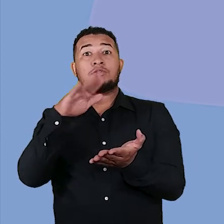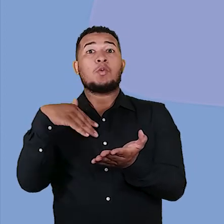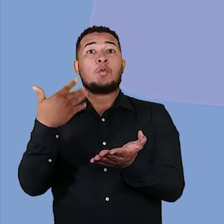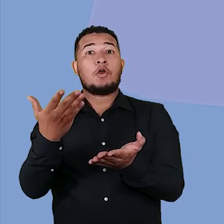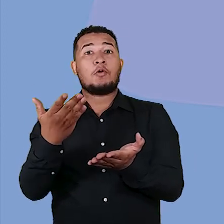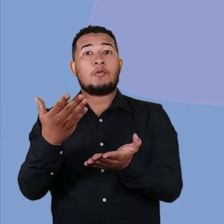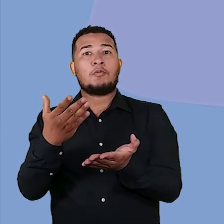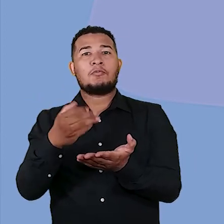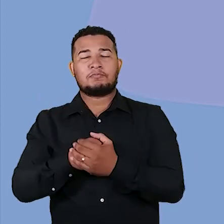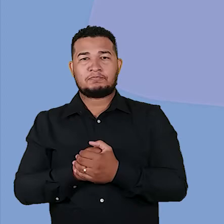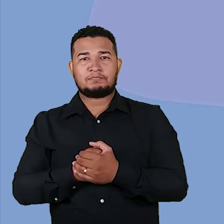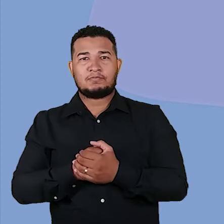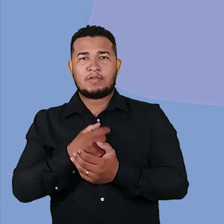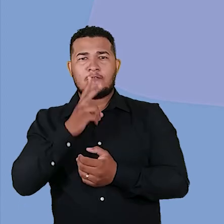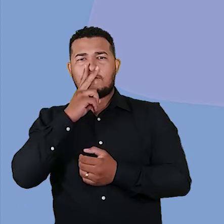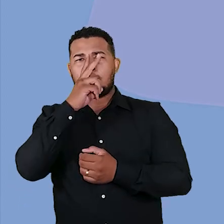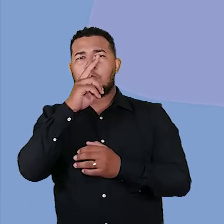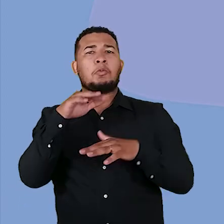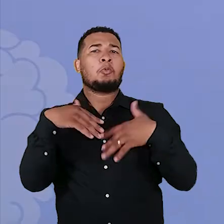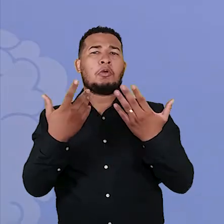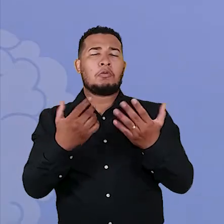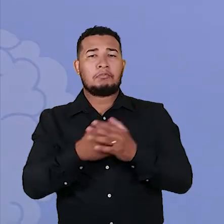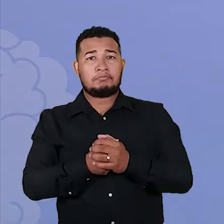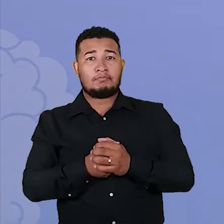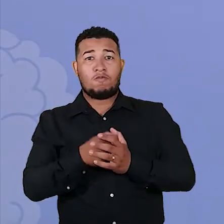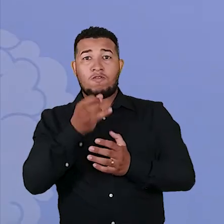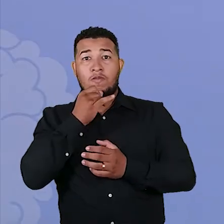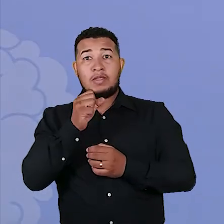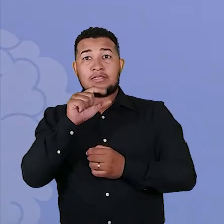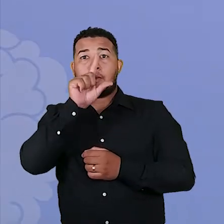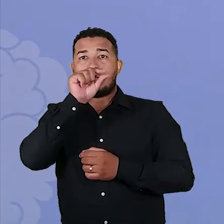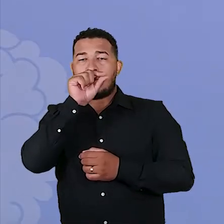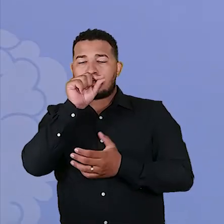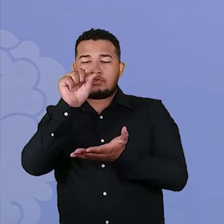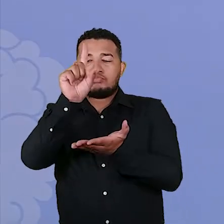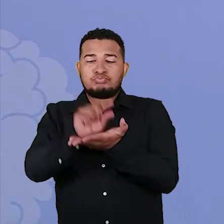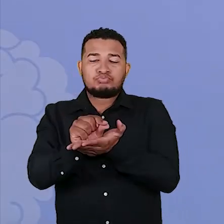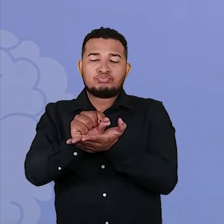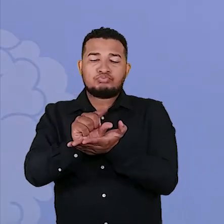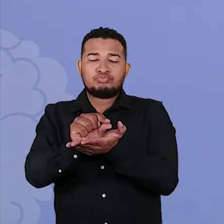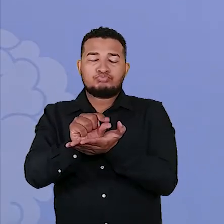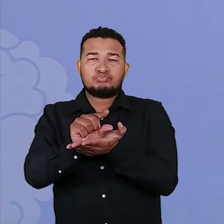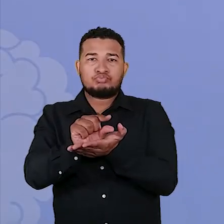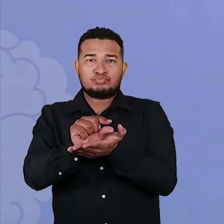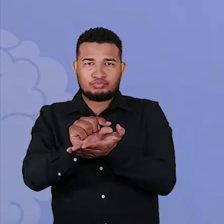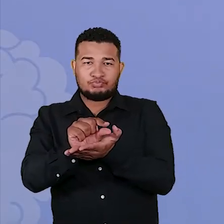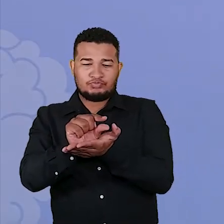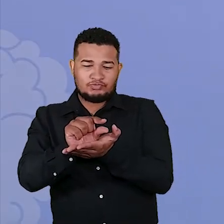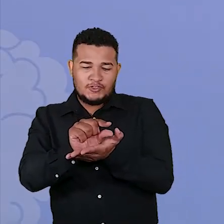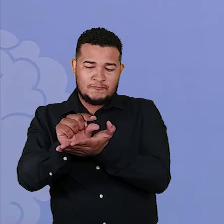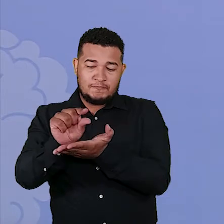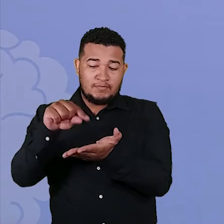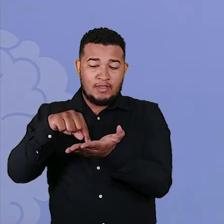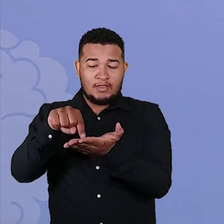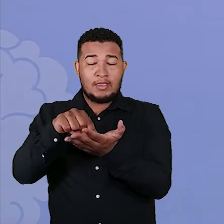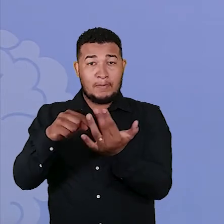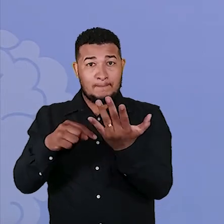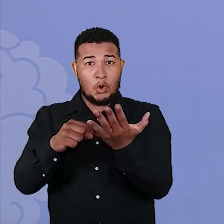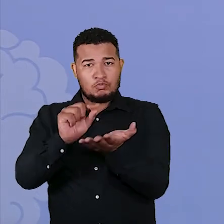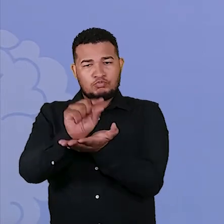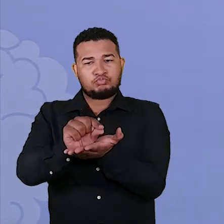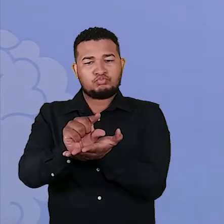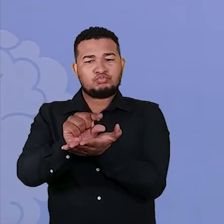é a força... Vamos lá, gente, qual força que é? Então, se o pássaro está aqui na mão do menino,